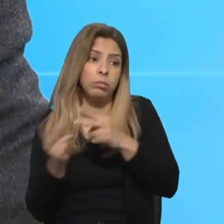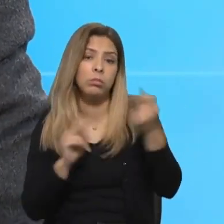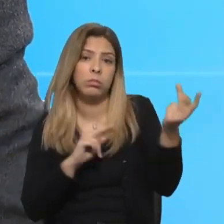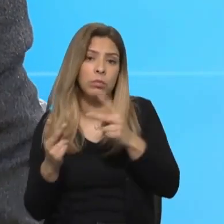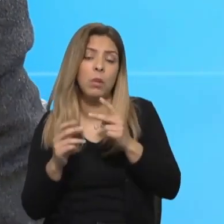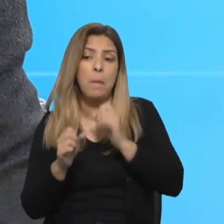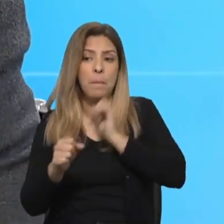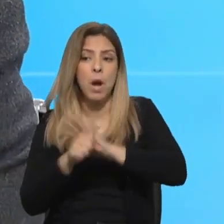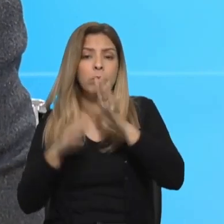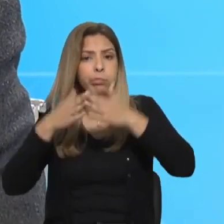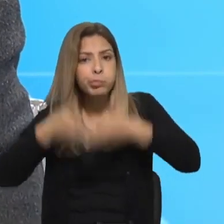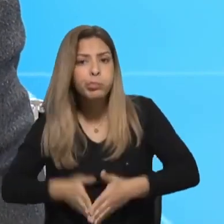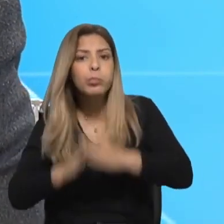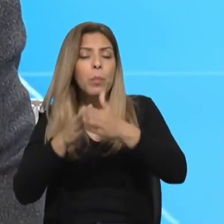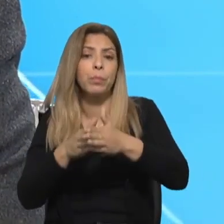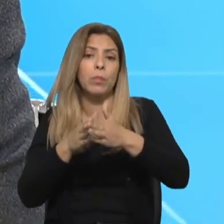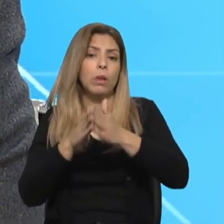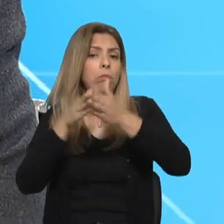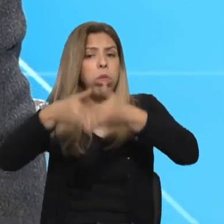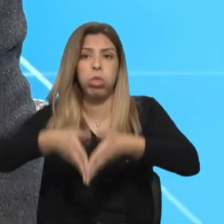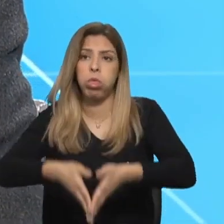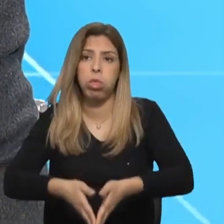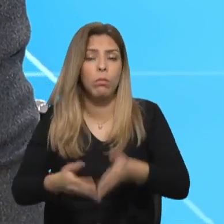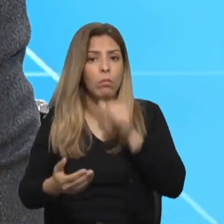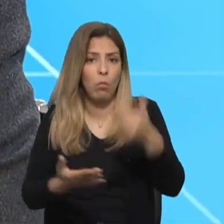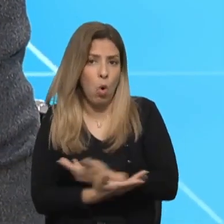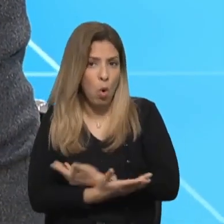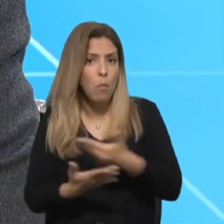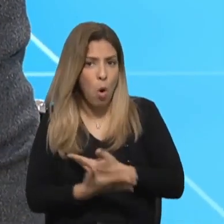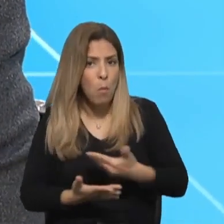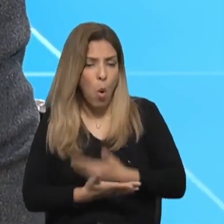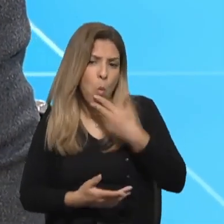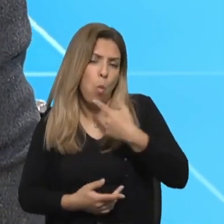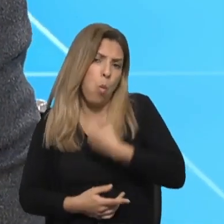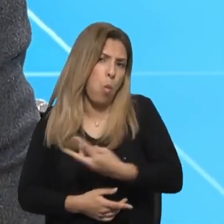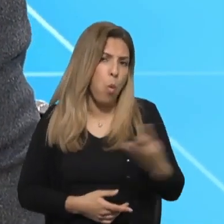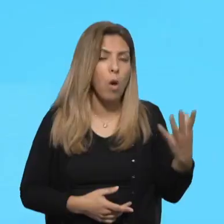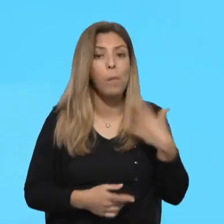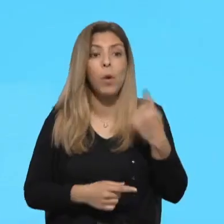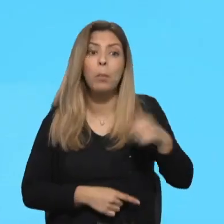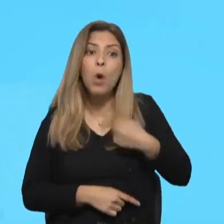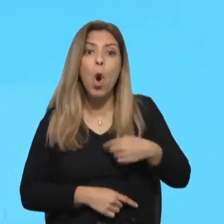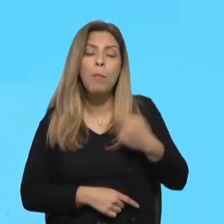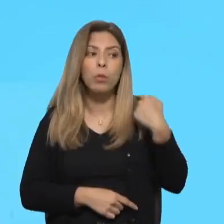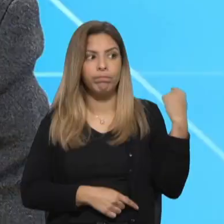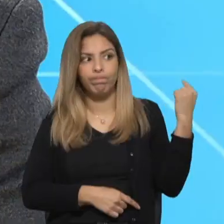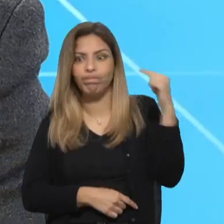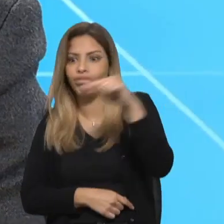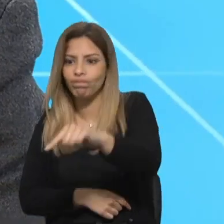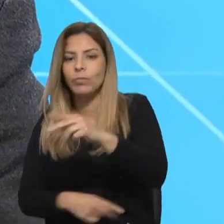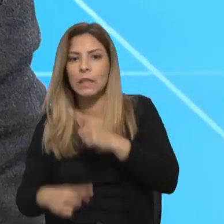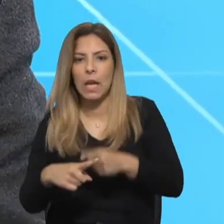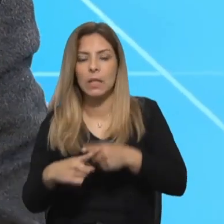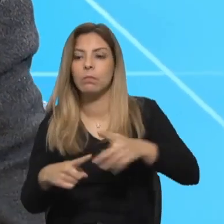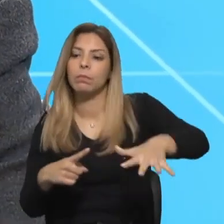Mediterrâneo, centenas de pessoas que morrem na travessia. E depois, em 2015, ele próprio se desloca a Moria, ao campo de refugiados na Grécia. Exatamente, e depois